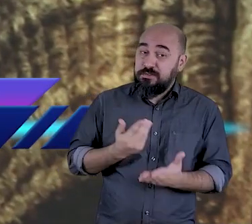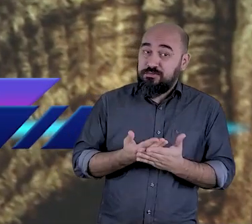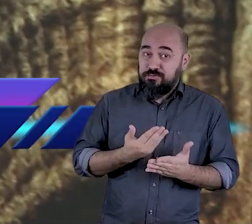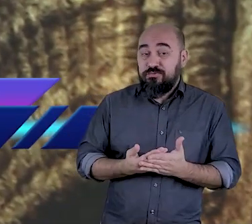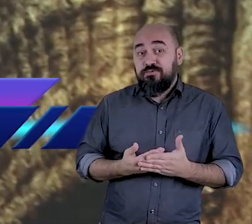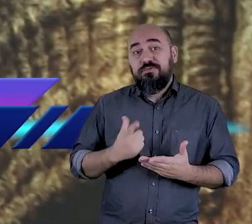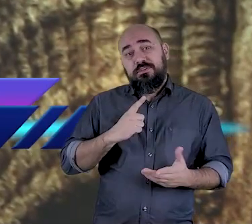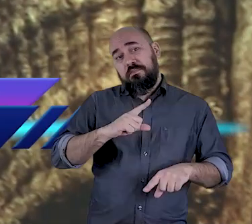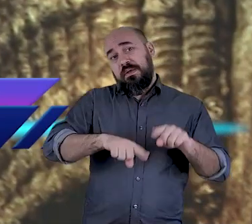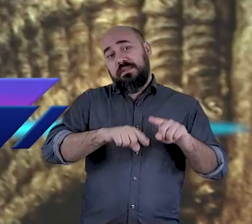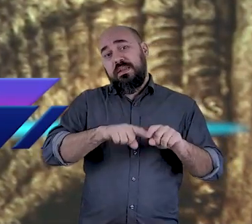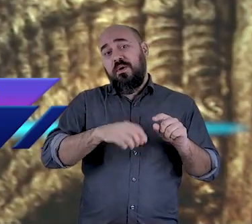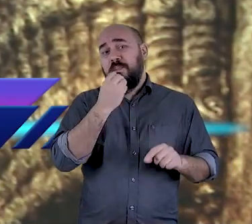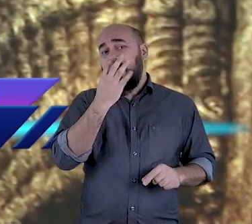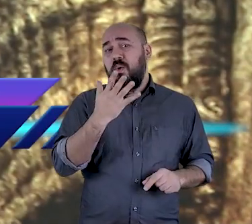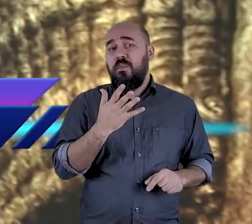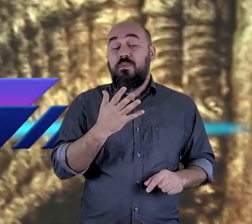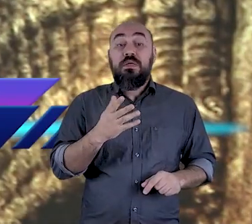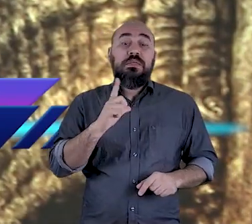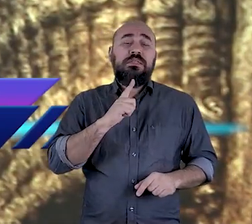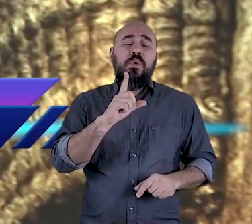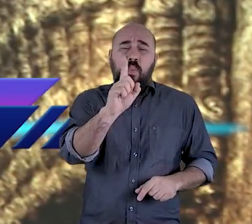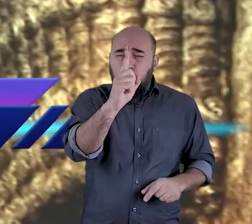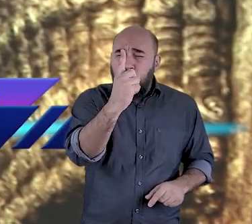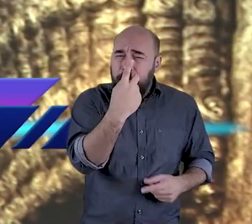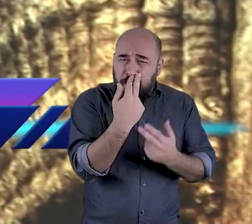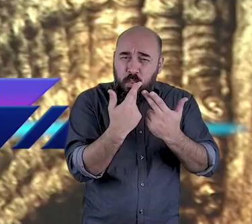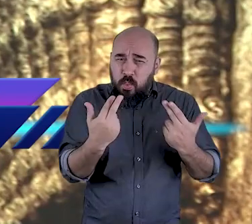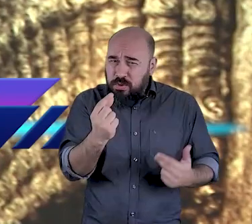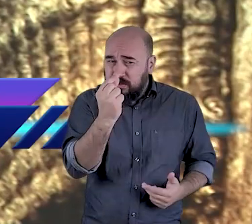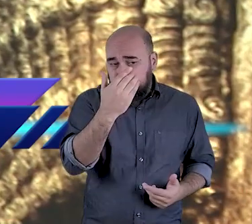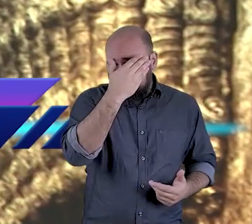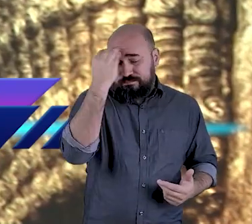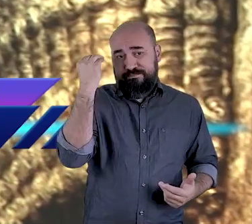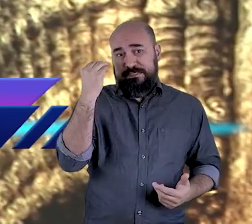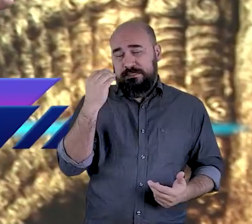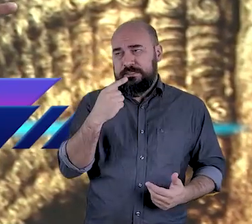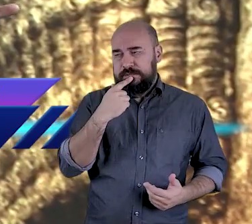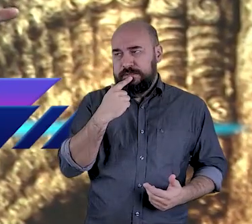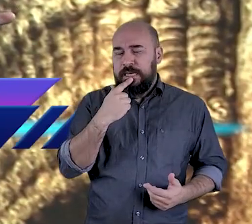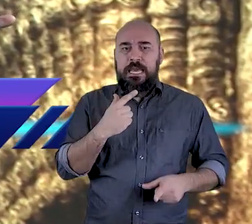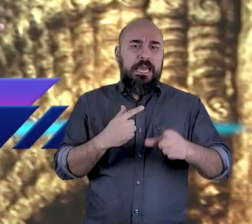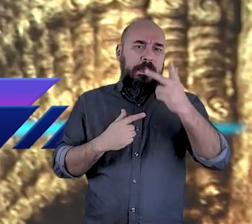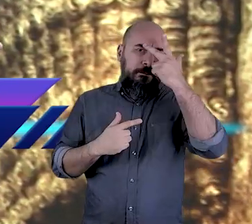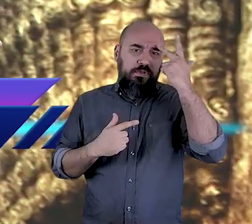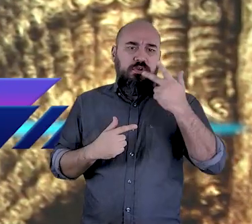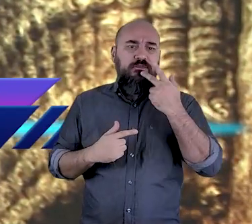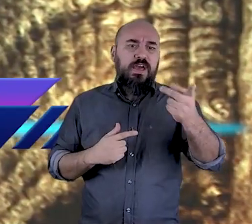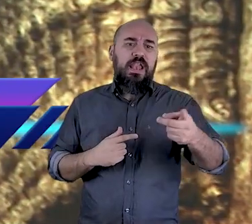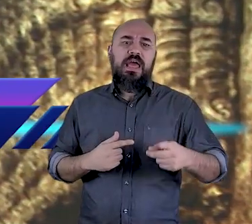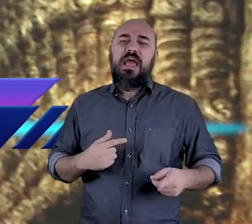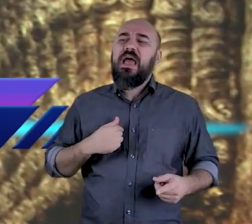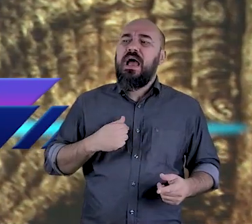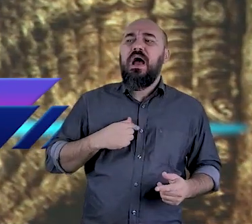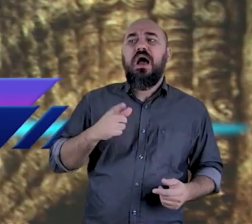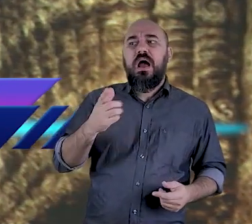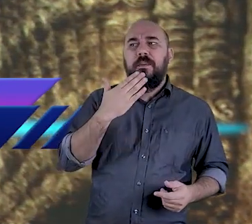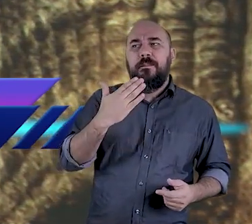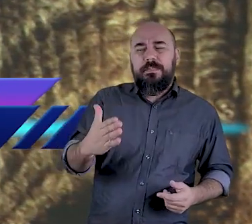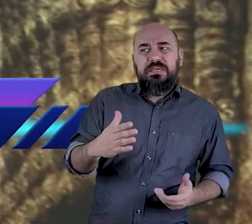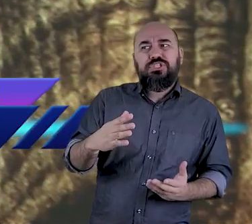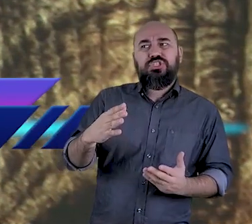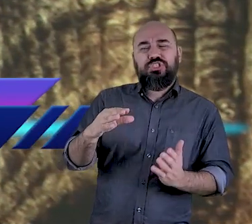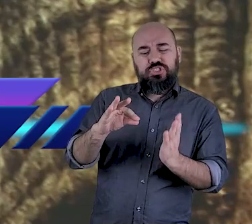a disposição o material só um detalhezinho aqui porque às vezes tem gente que pensa assim é pastor eu vou